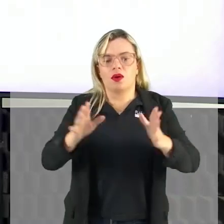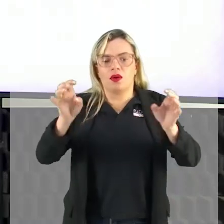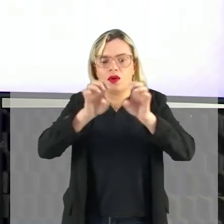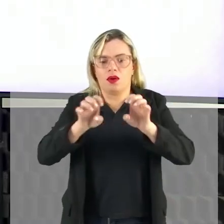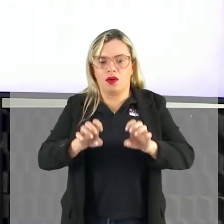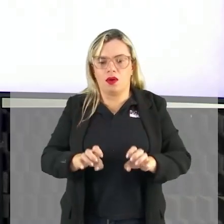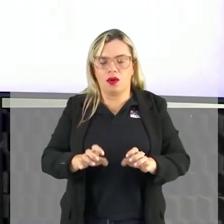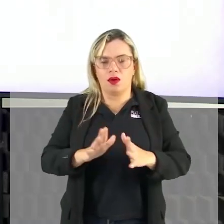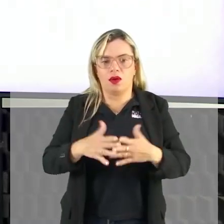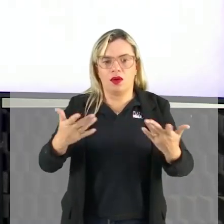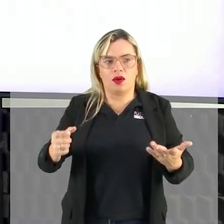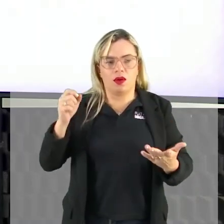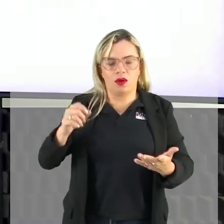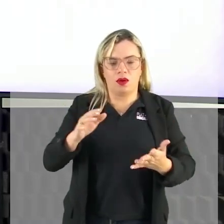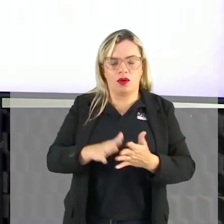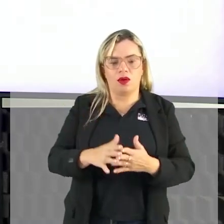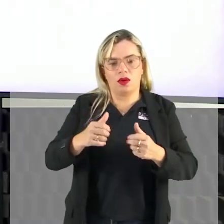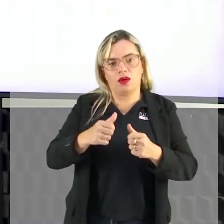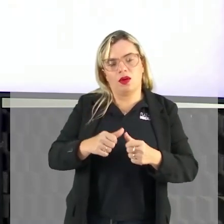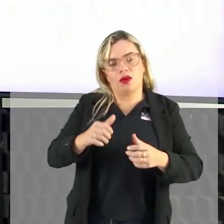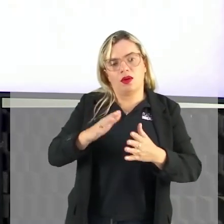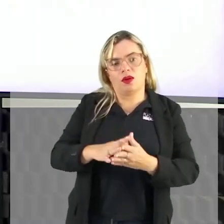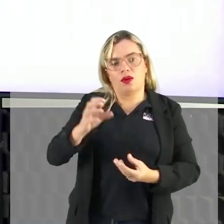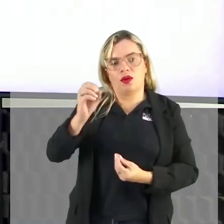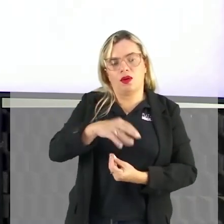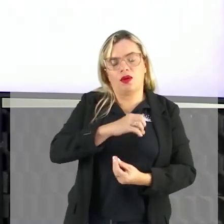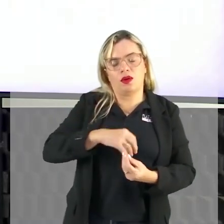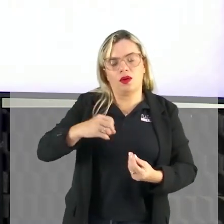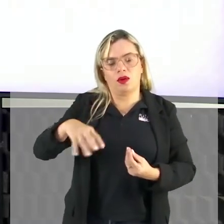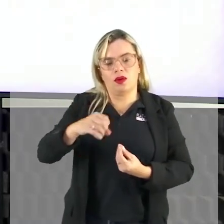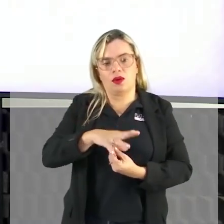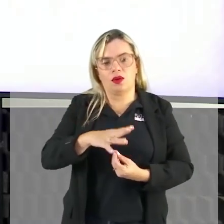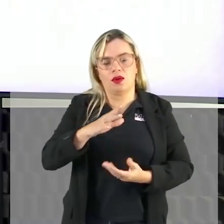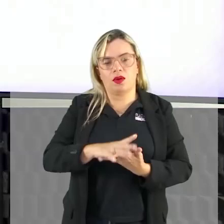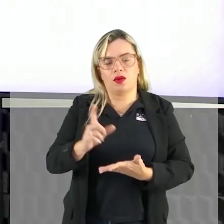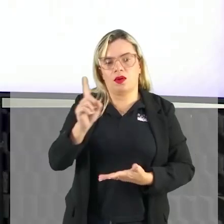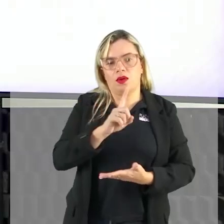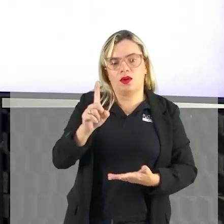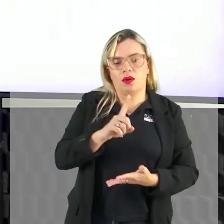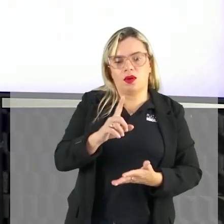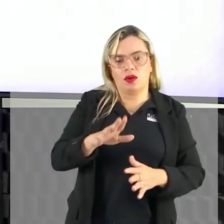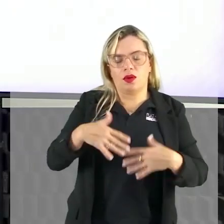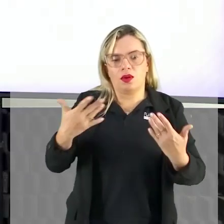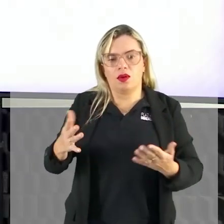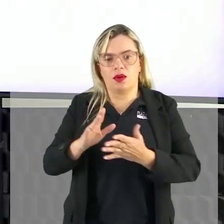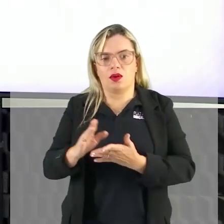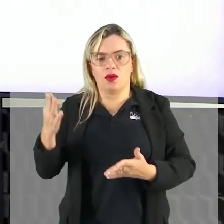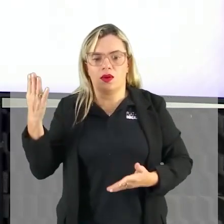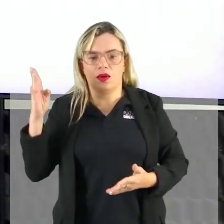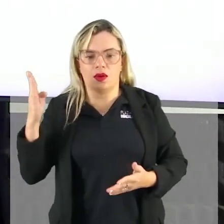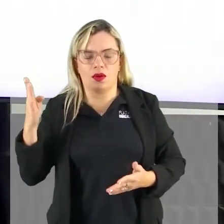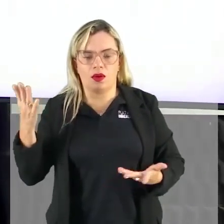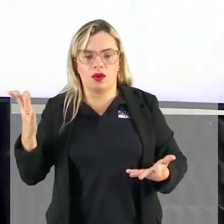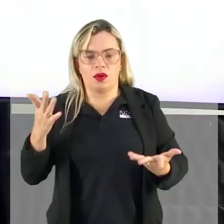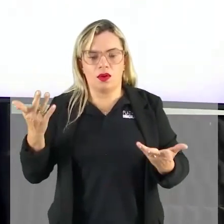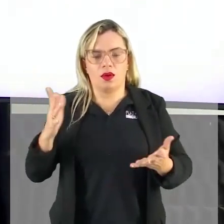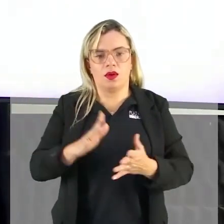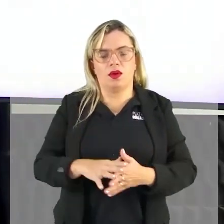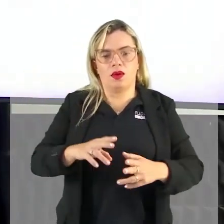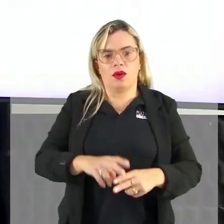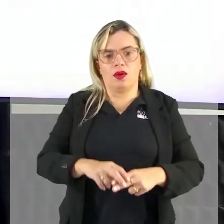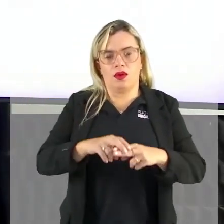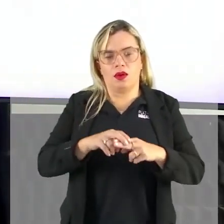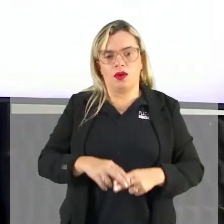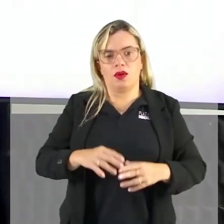estruturas, né, que estão presentes nos fungos, que não estão nas bactérias e que, portanto, vai dar